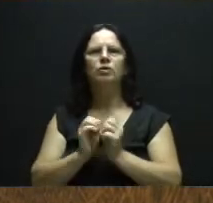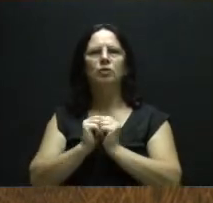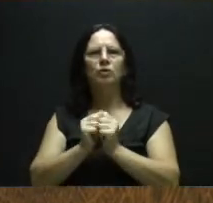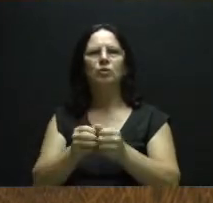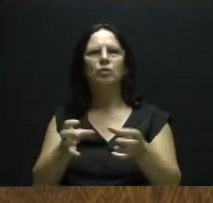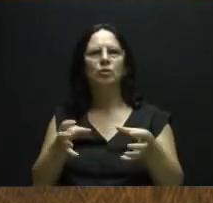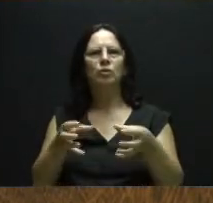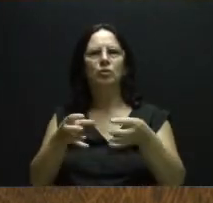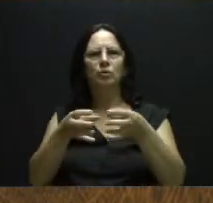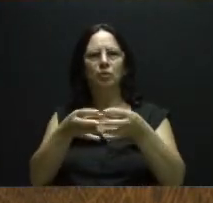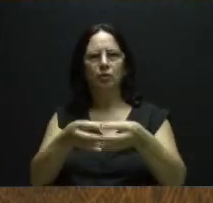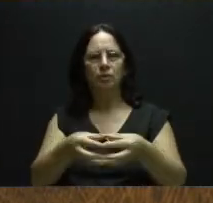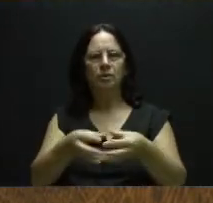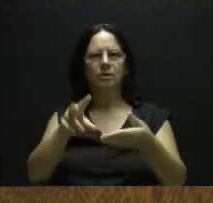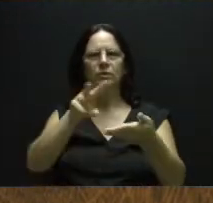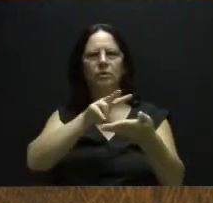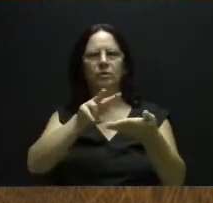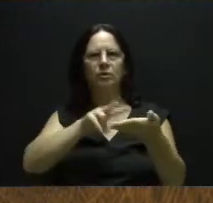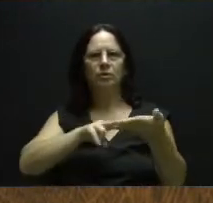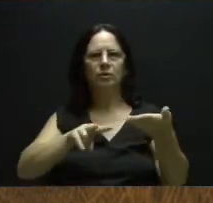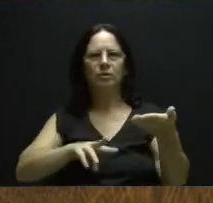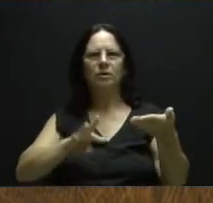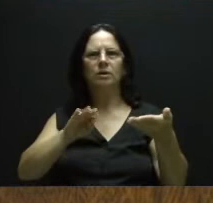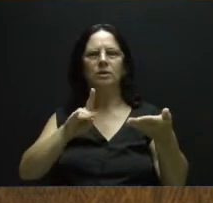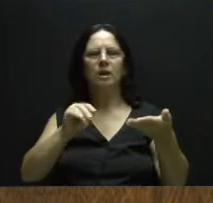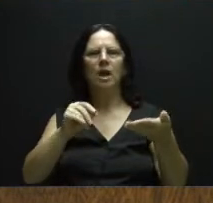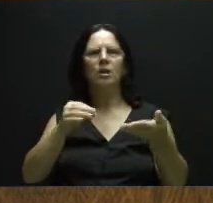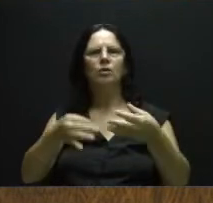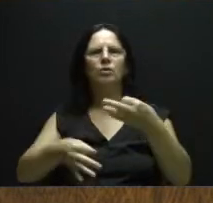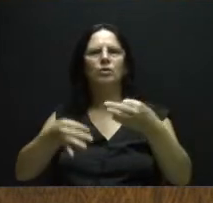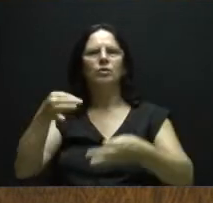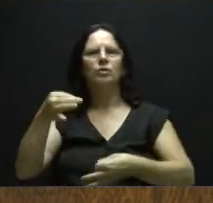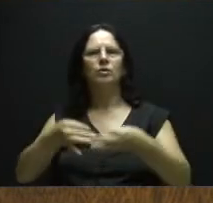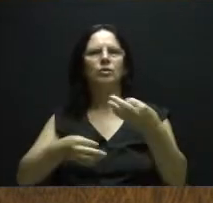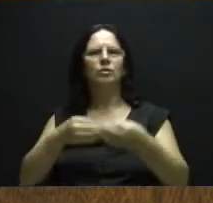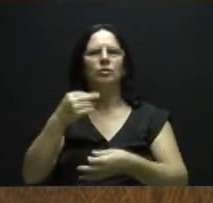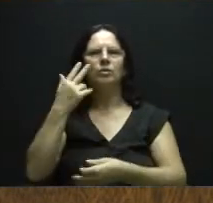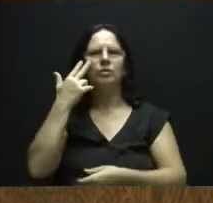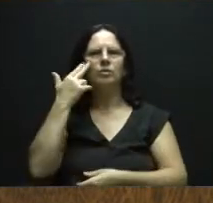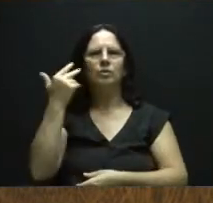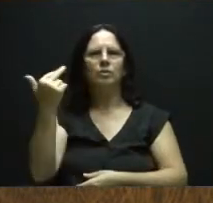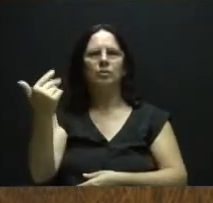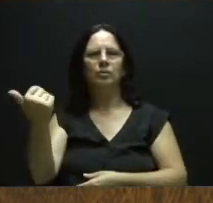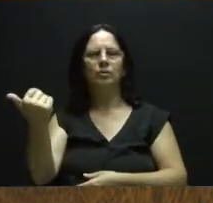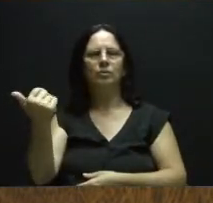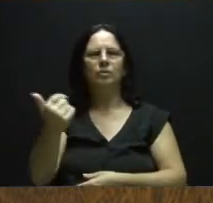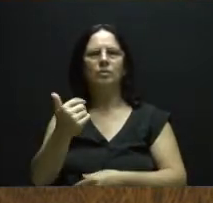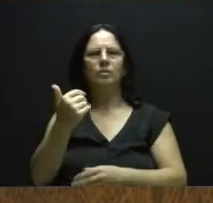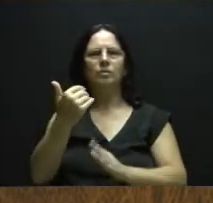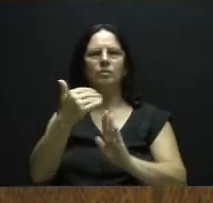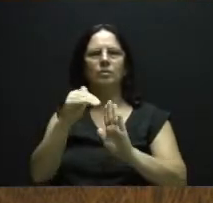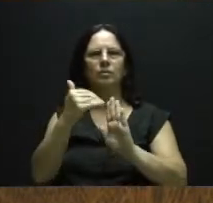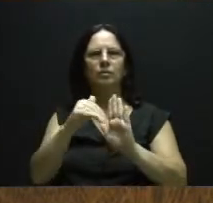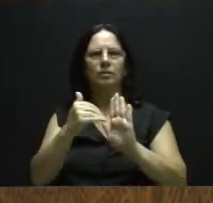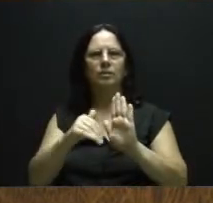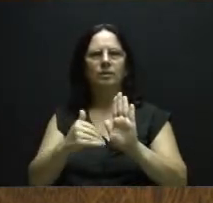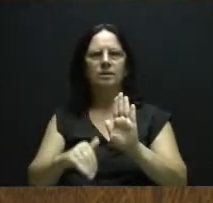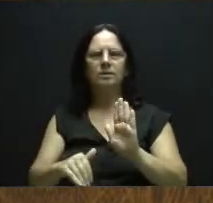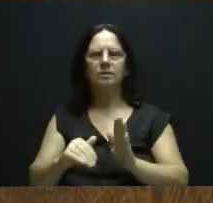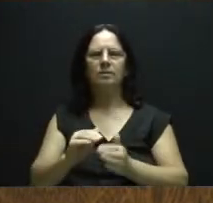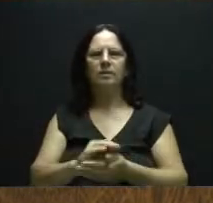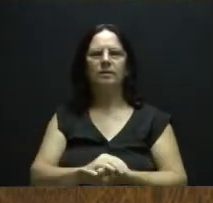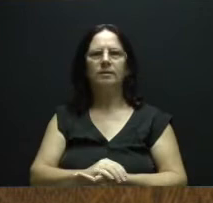a essas comissões análise o técnico jurídico ilegal não se vislumbra óbice à normal tramitação